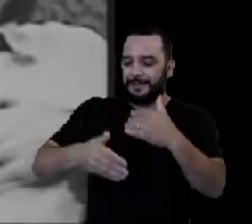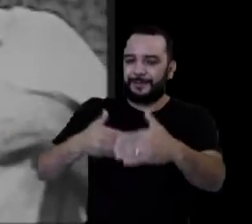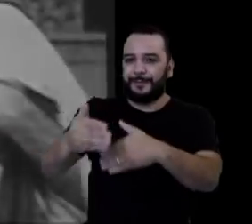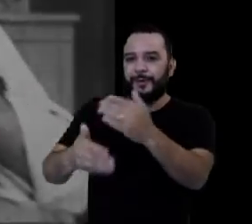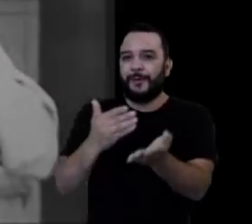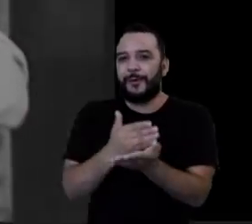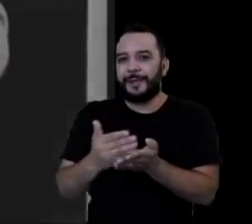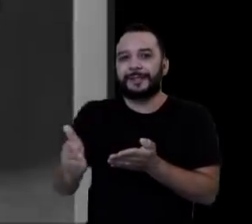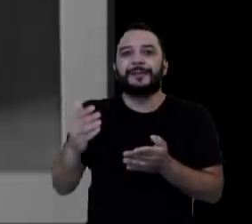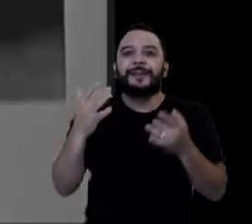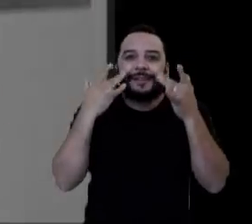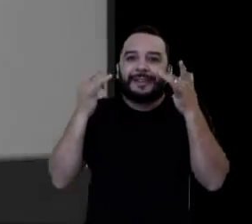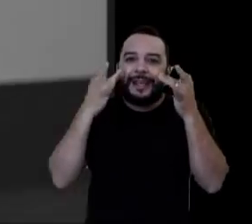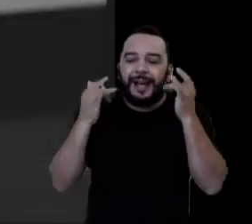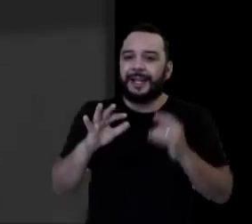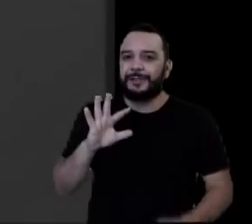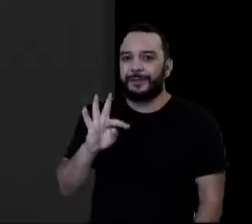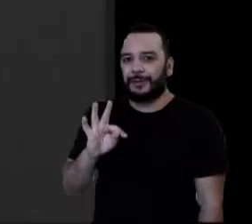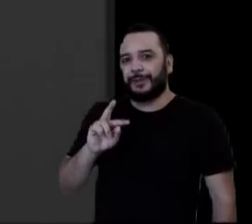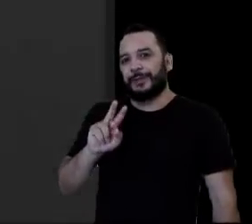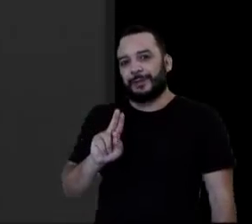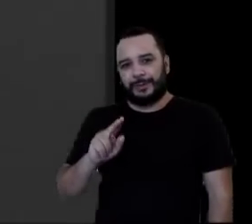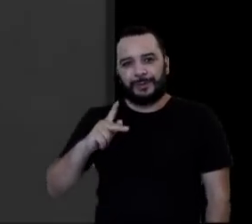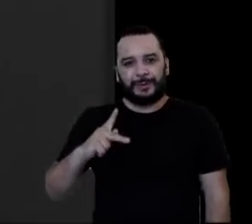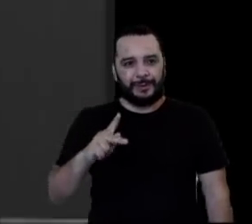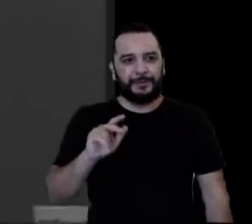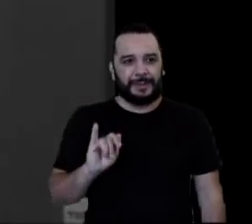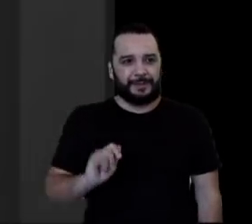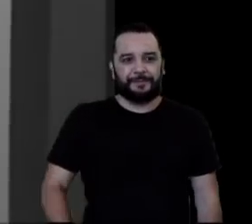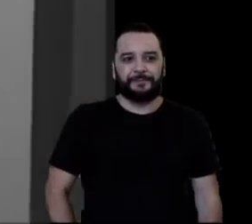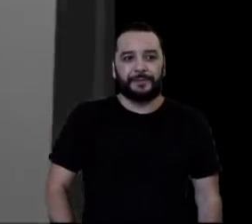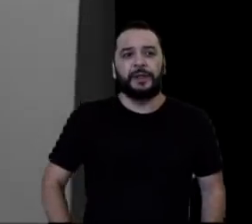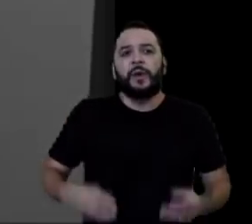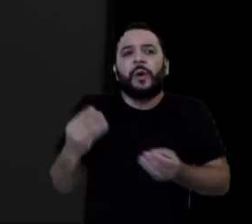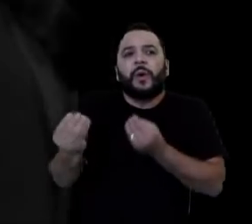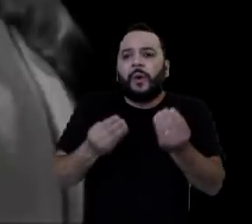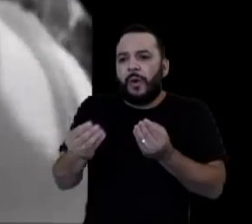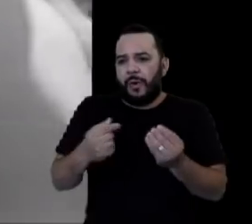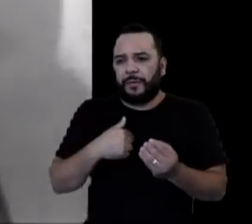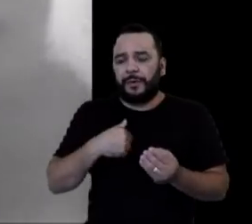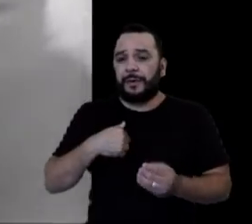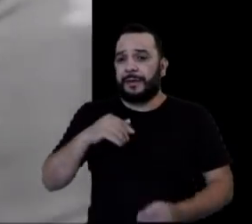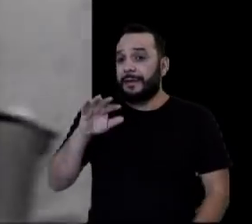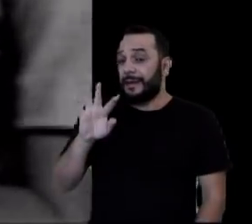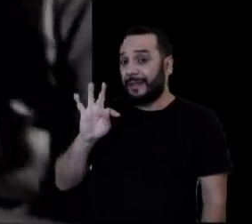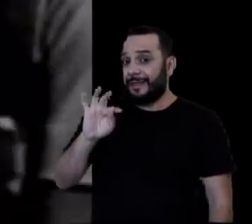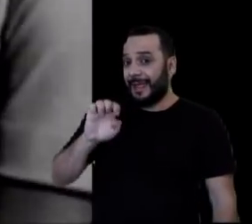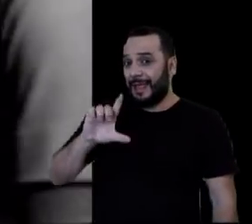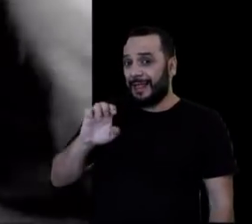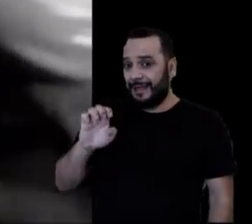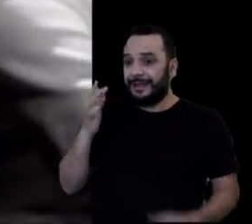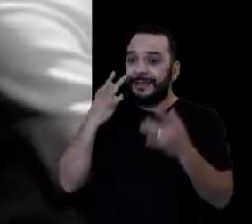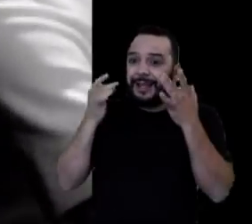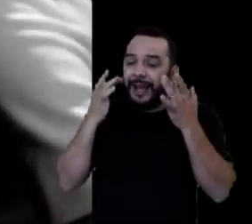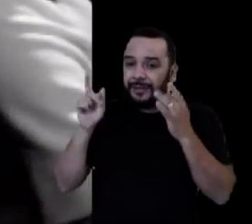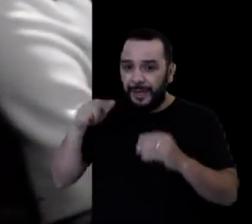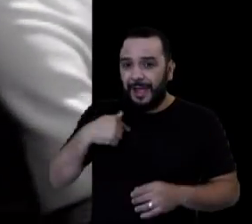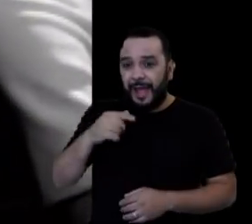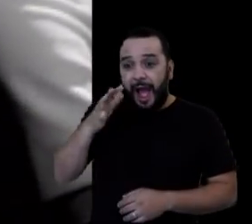depois, estreava o Grande Teatro Tupi. formato, chamado de teleteatro,